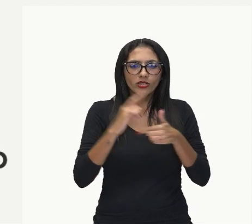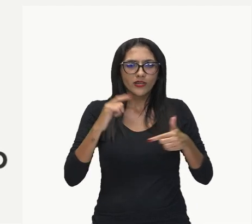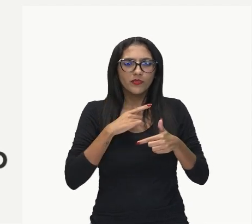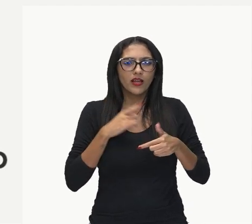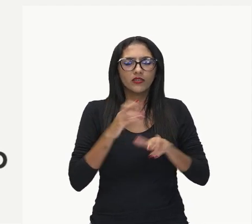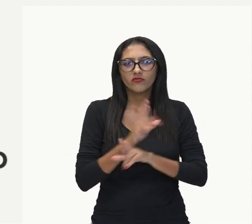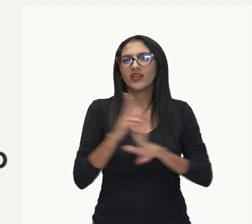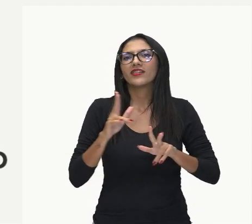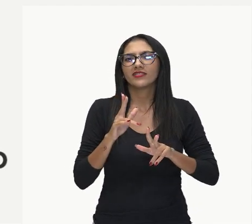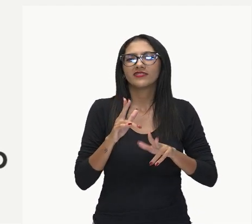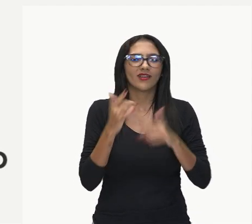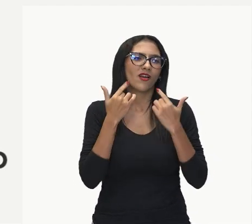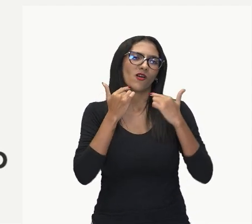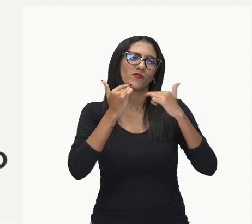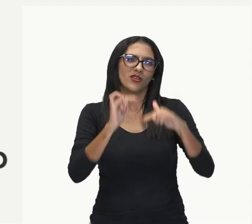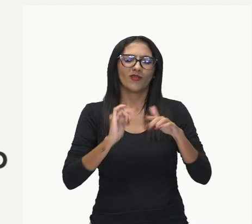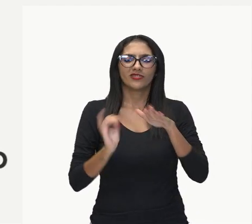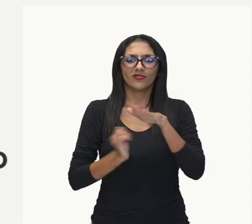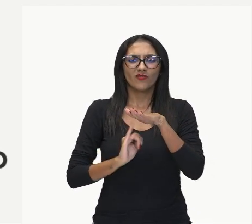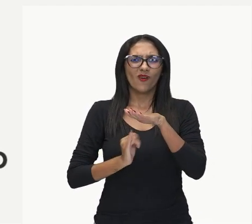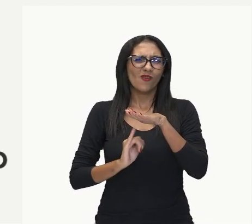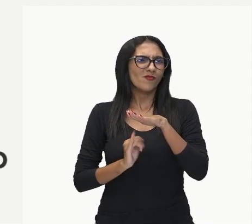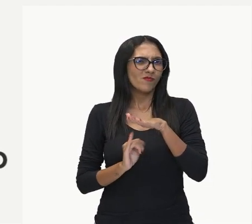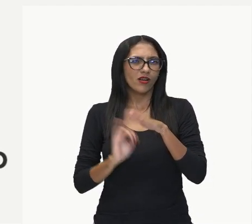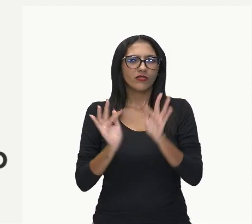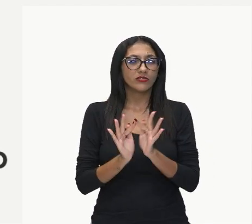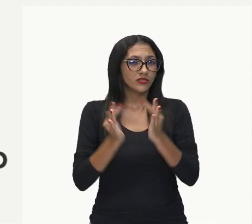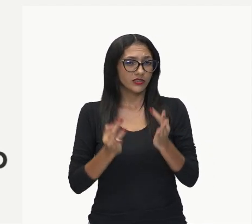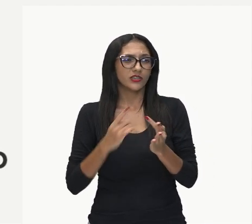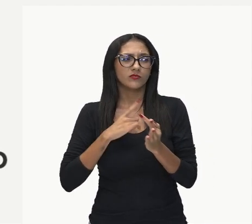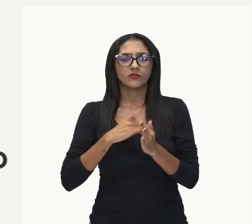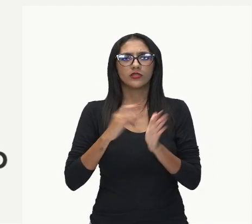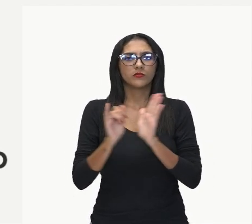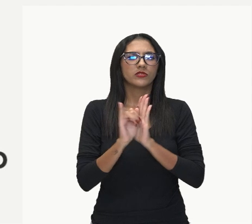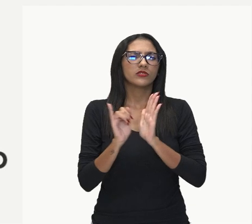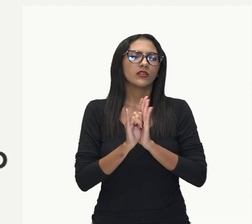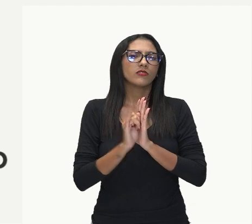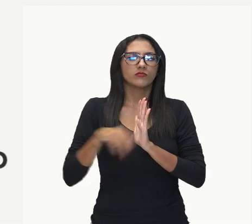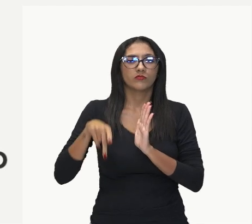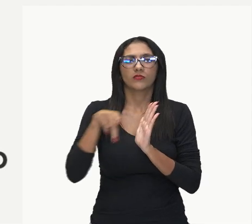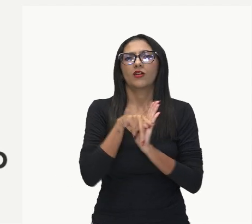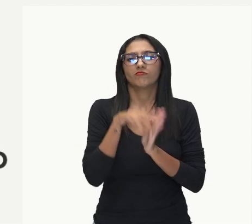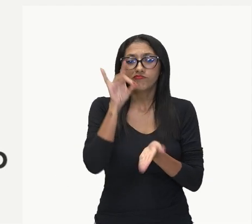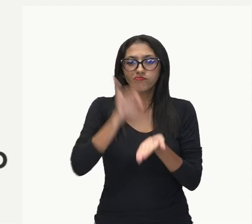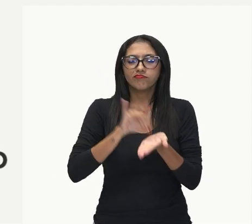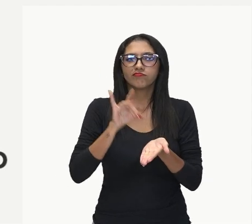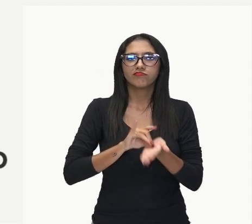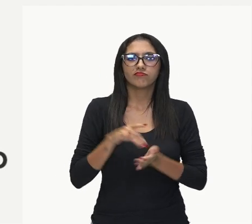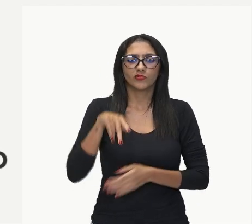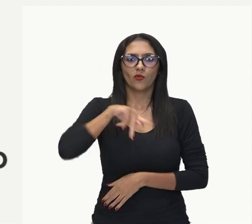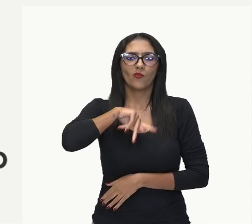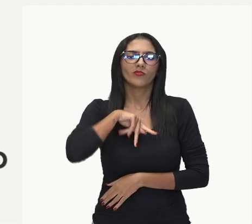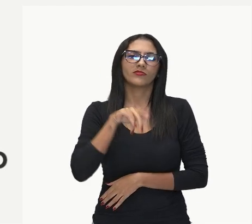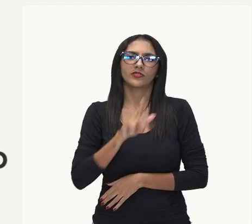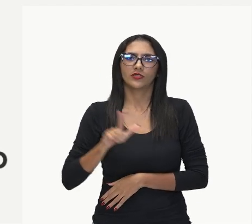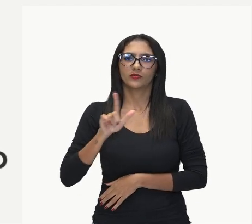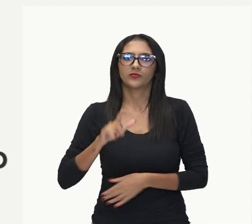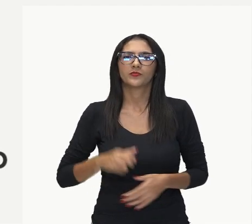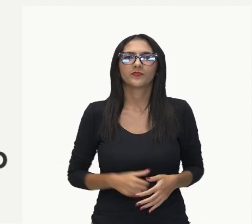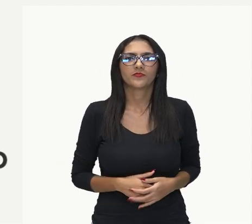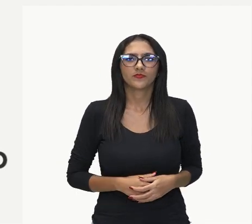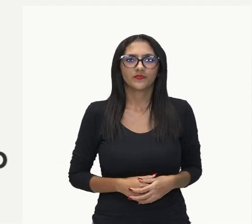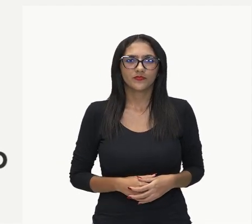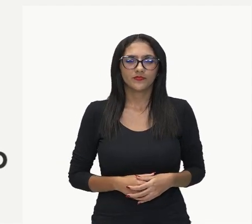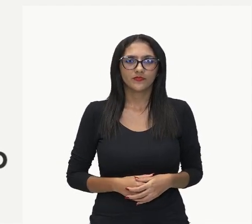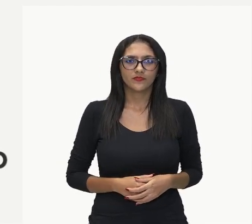linguagem coloquial para trazer essa identidade, para criar algo que seja genuinamente nosso na nossa literatura. E observem